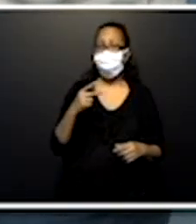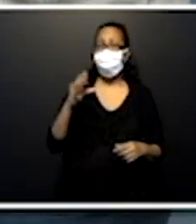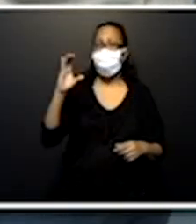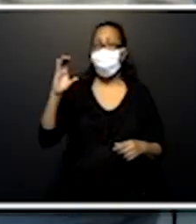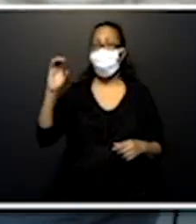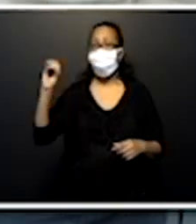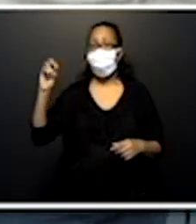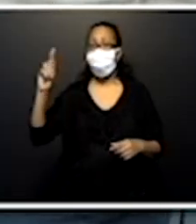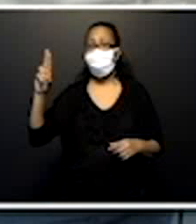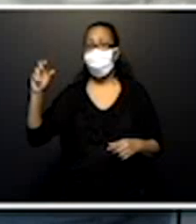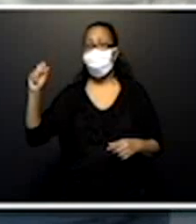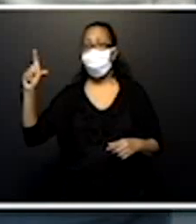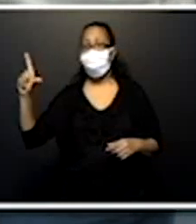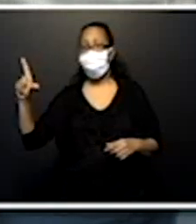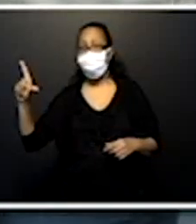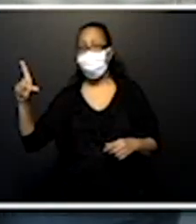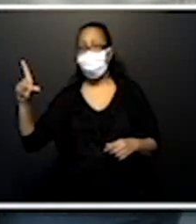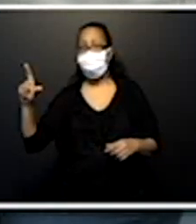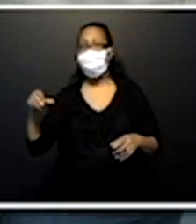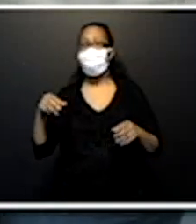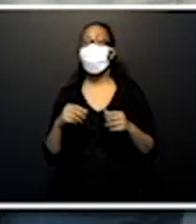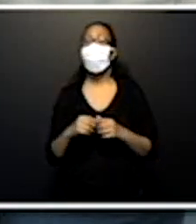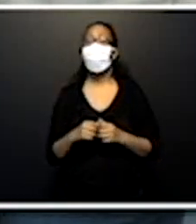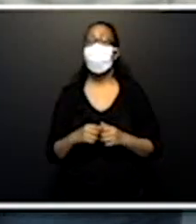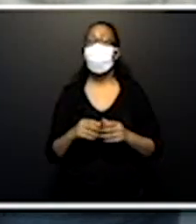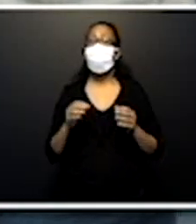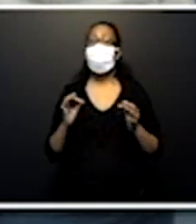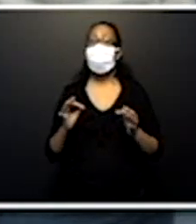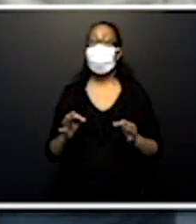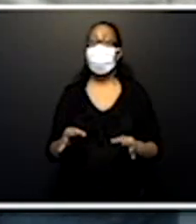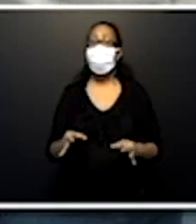coro, é justamente o que essa